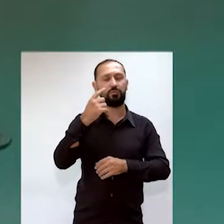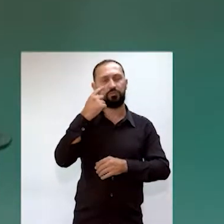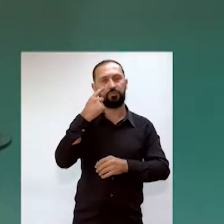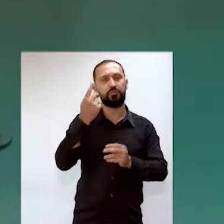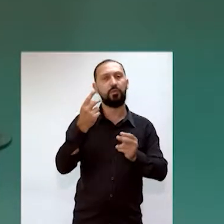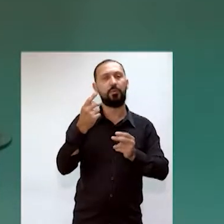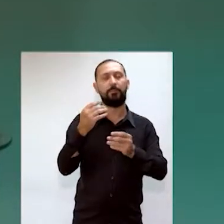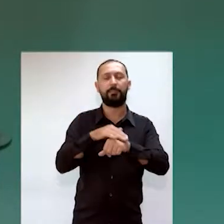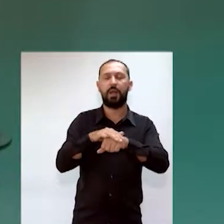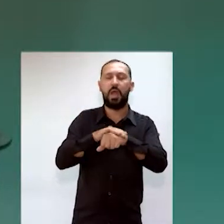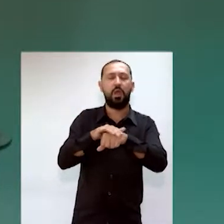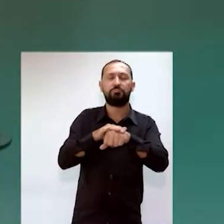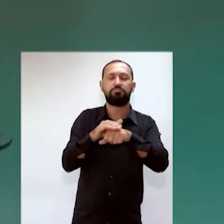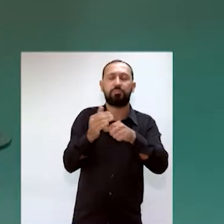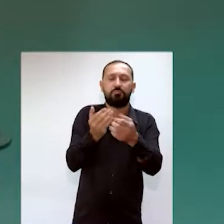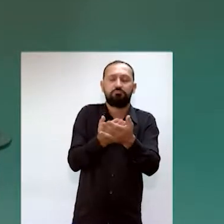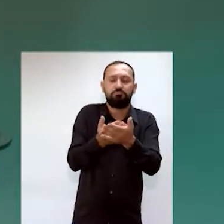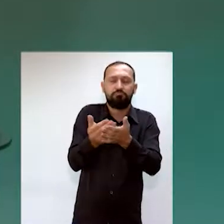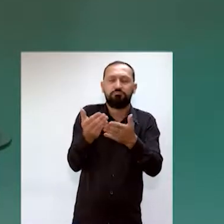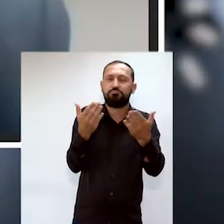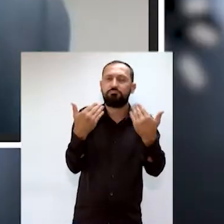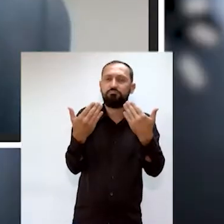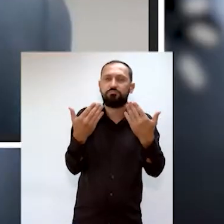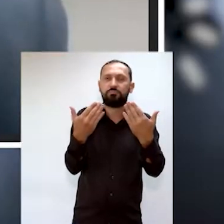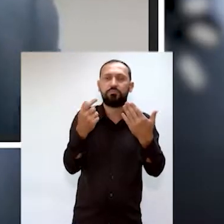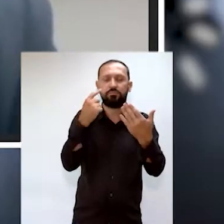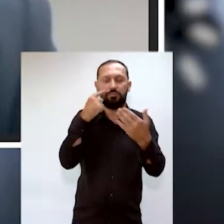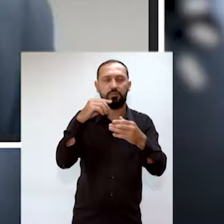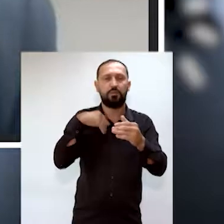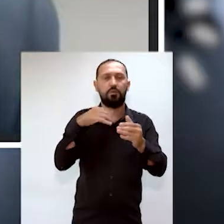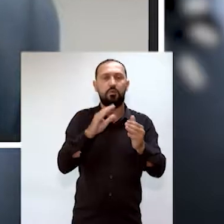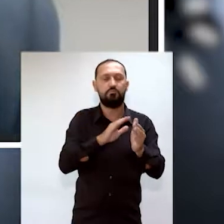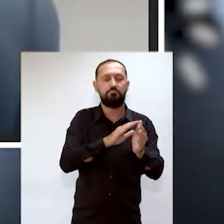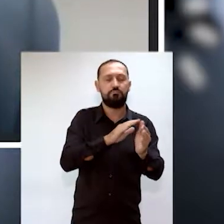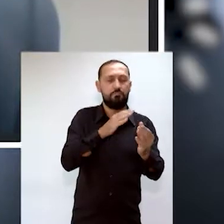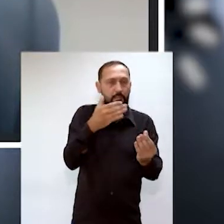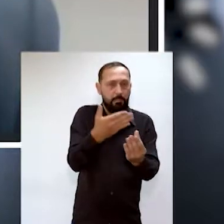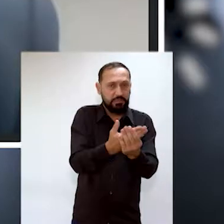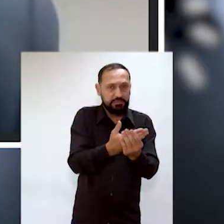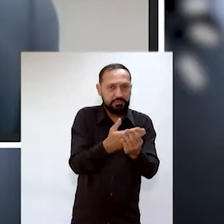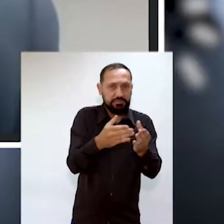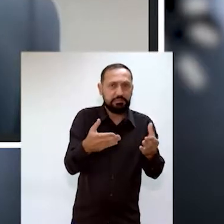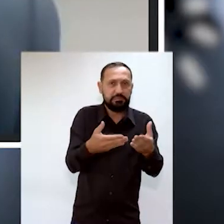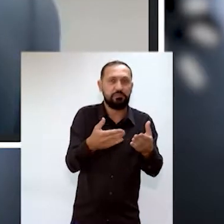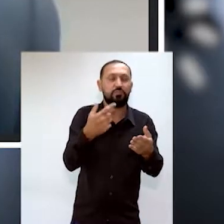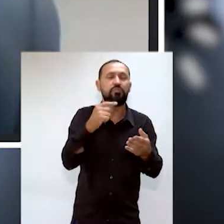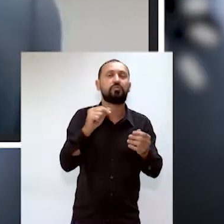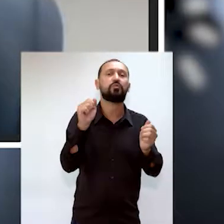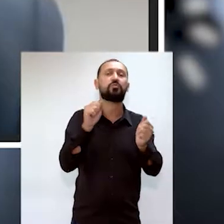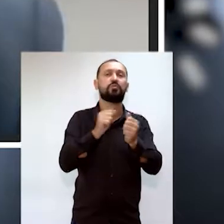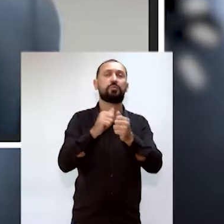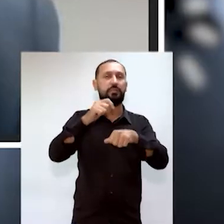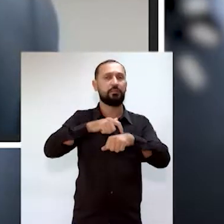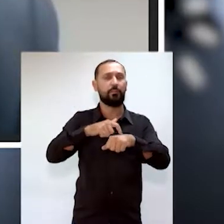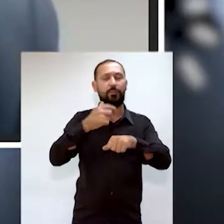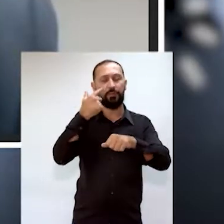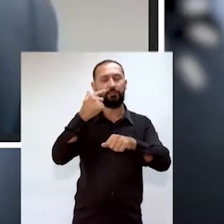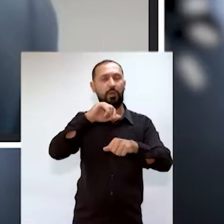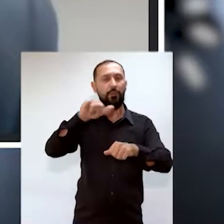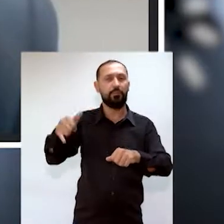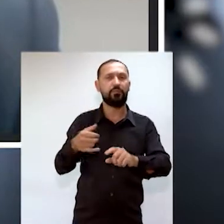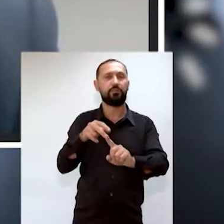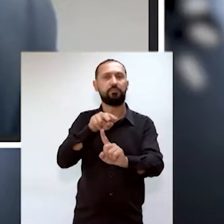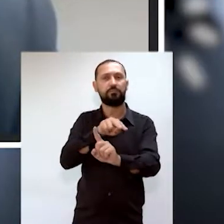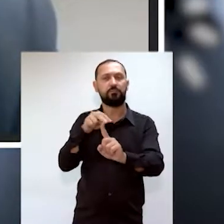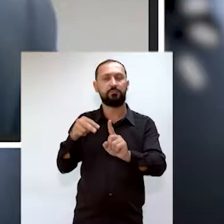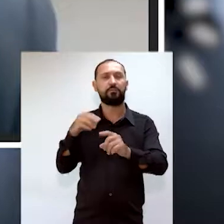título de comentário mesmo, outro processo que a gente pode estar discutindo bastante desse ponto de vista